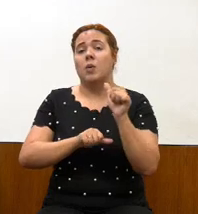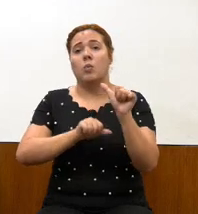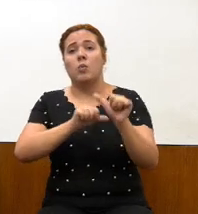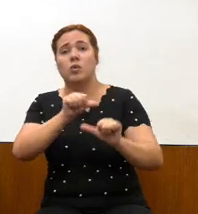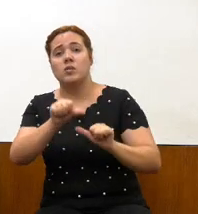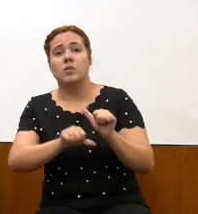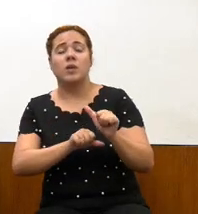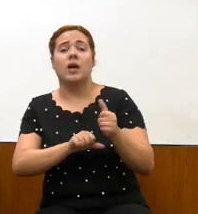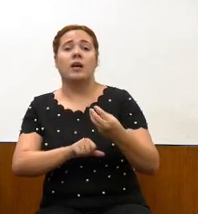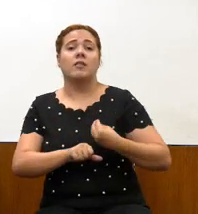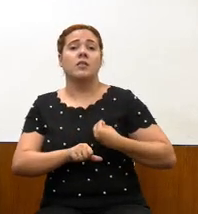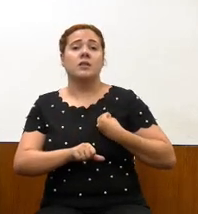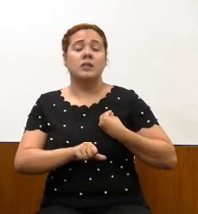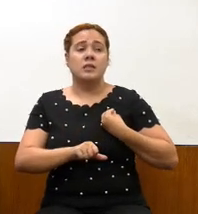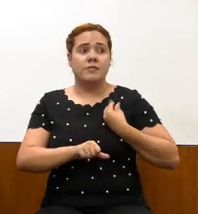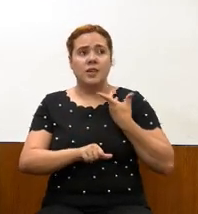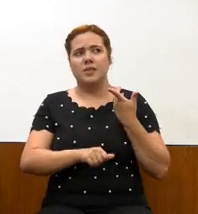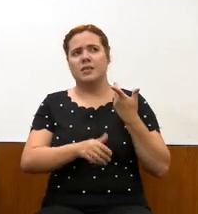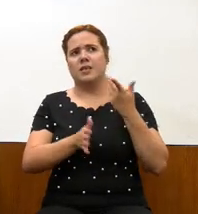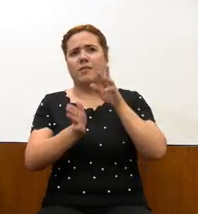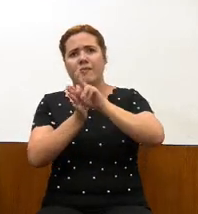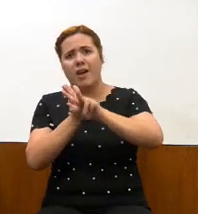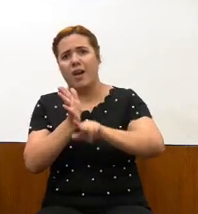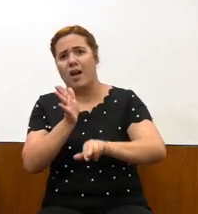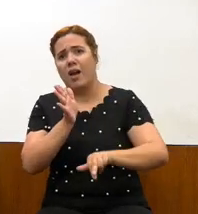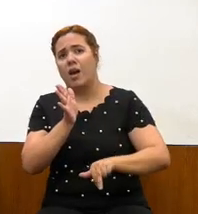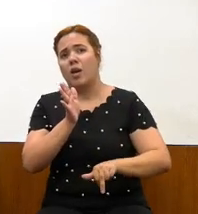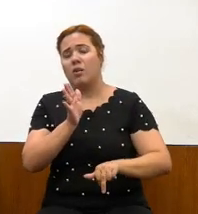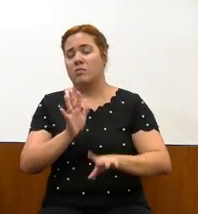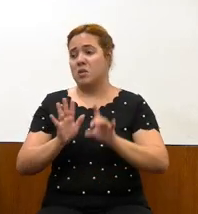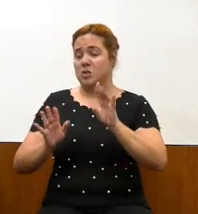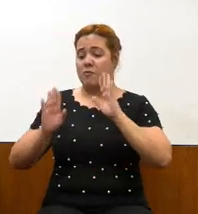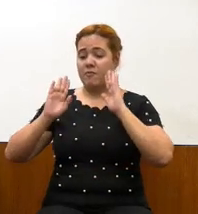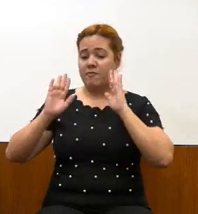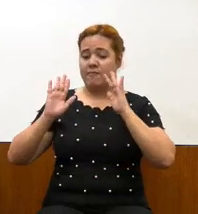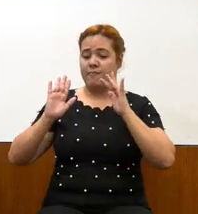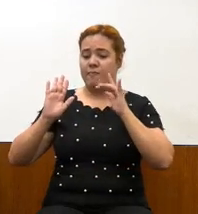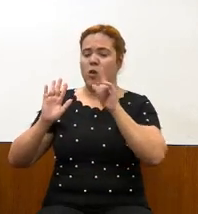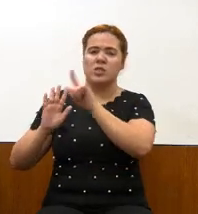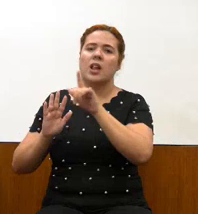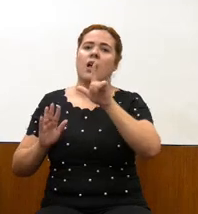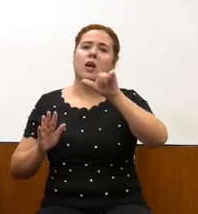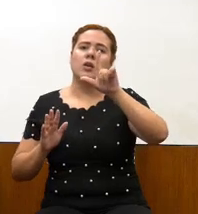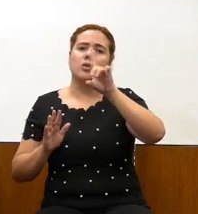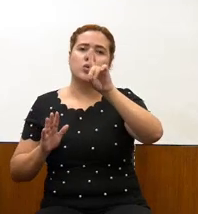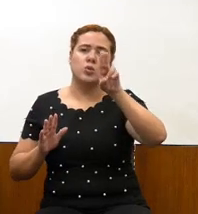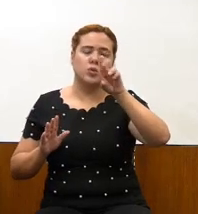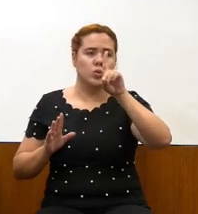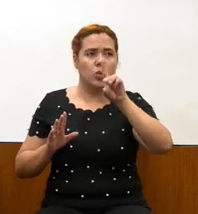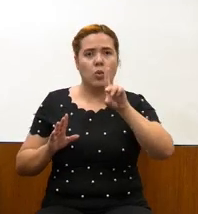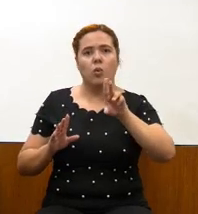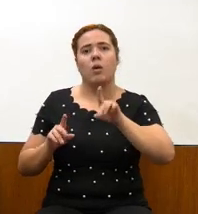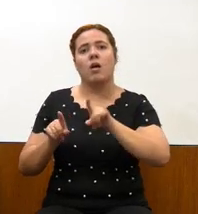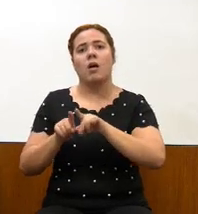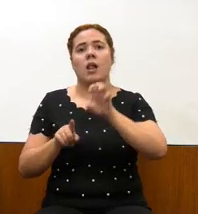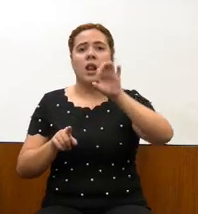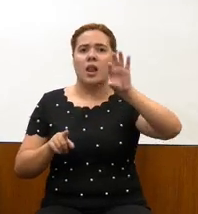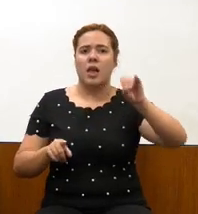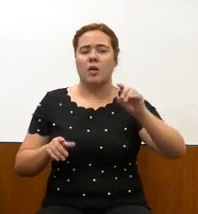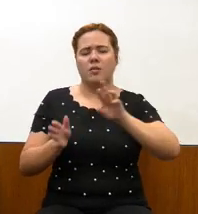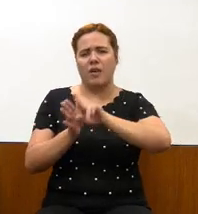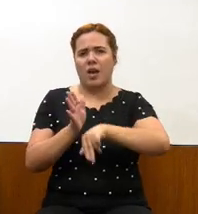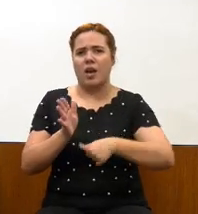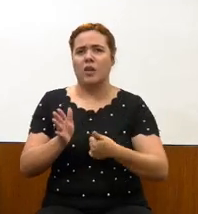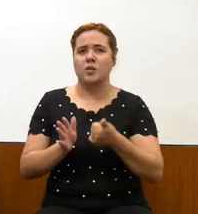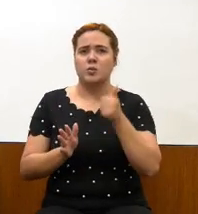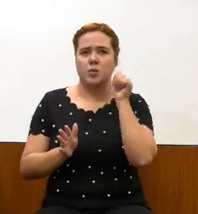e justamente a gente quer impactar não só o Dudu e o Léo, a gente quer impactar todas as mais de 2 milhões de pessoas hoje em Belo Horizonte